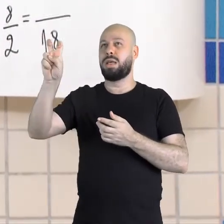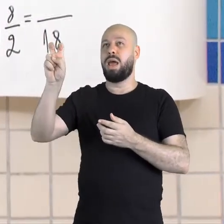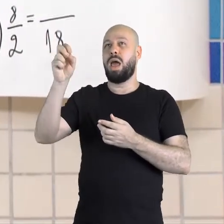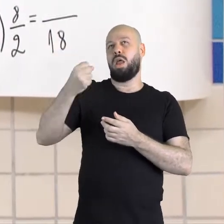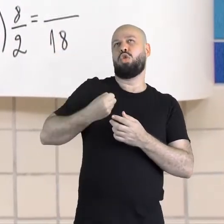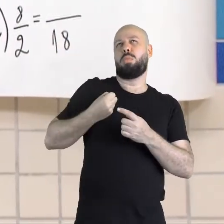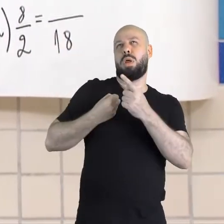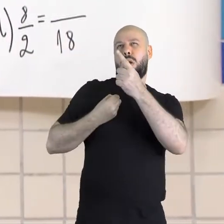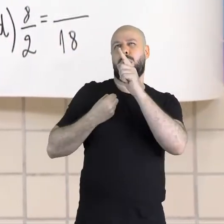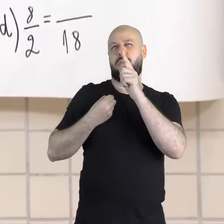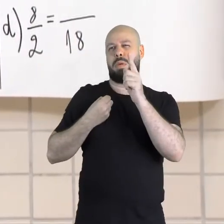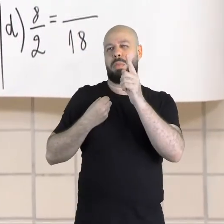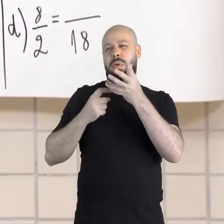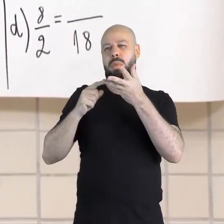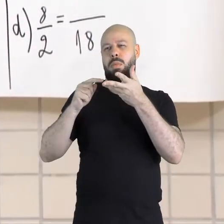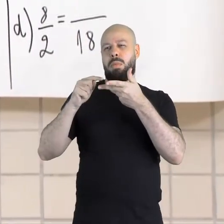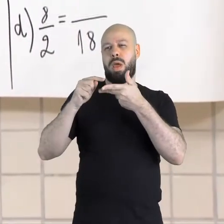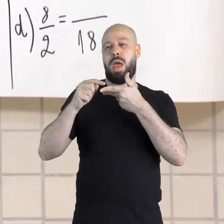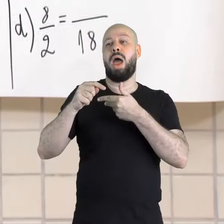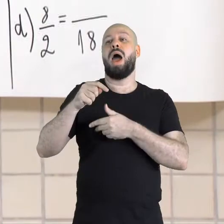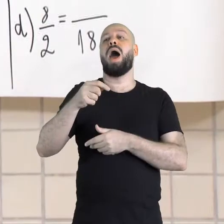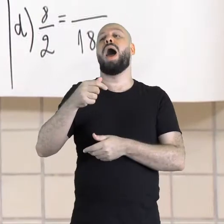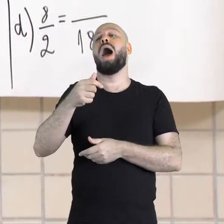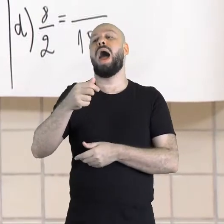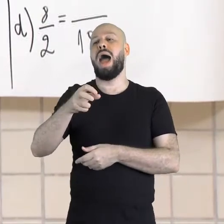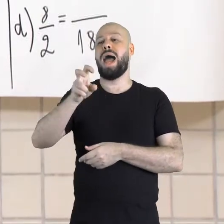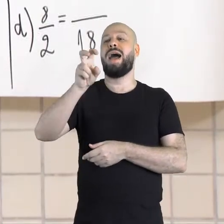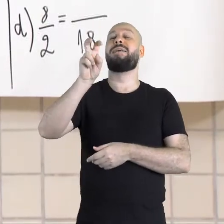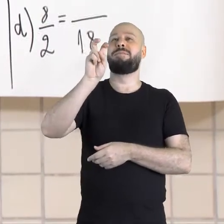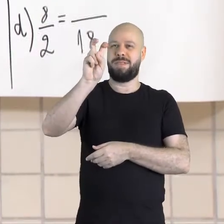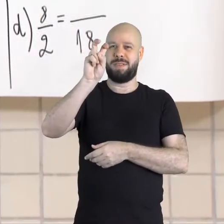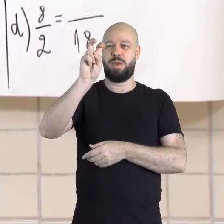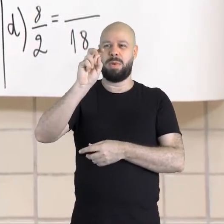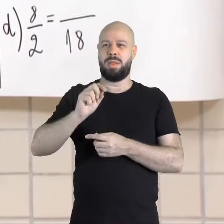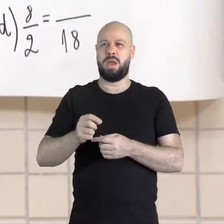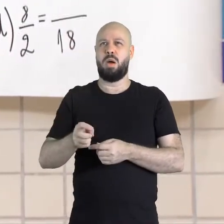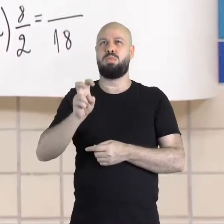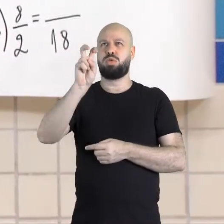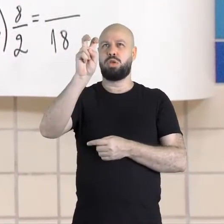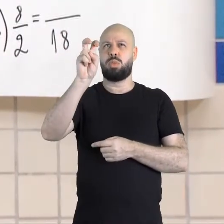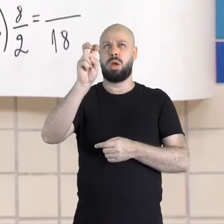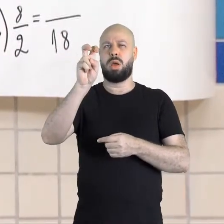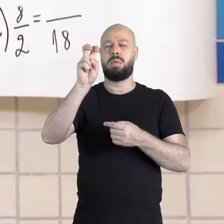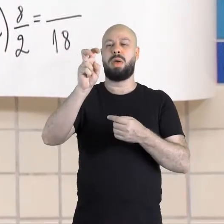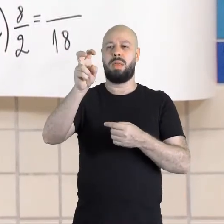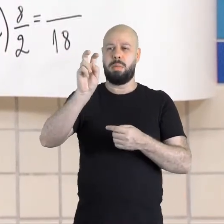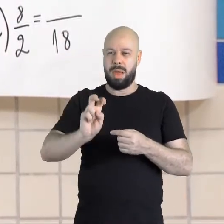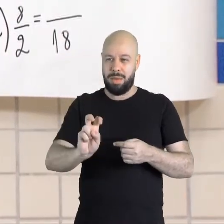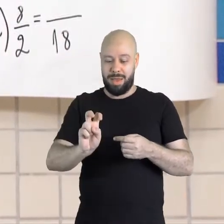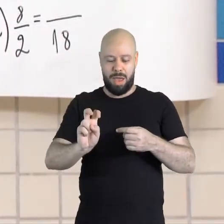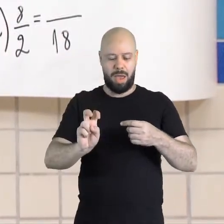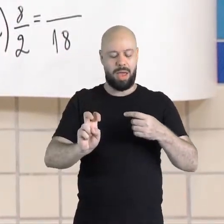eu multiplico o numerador por 5, embaixo também tem que ser por 5. 5 vezes 7...